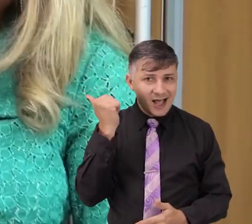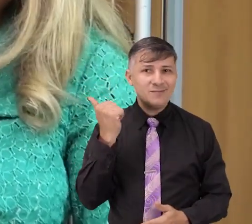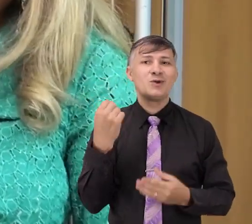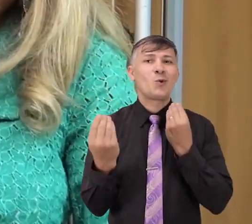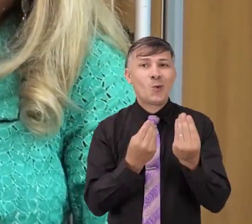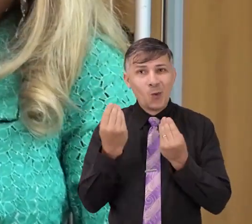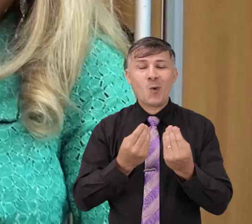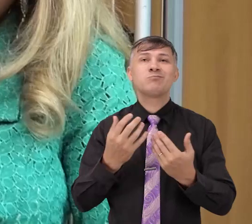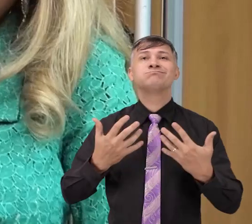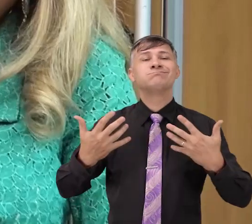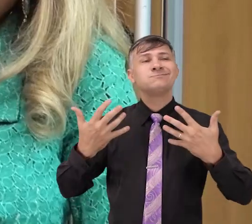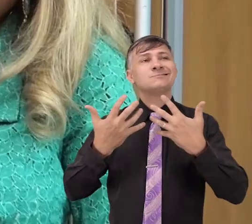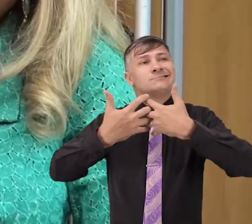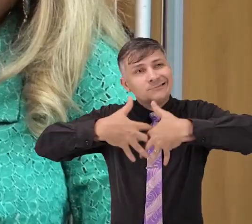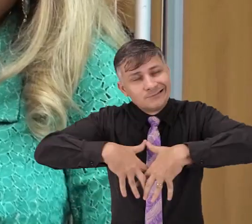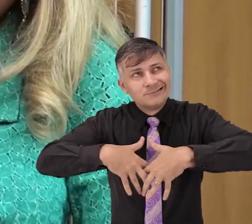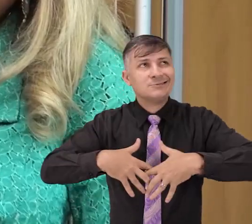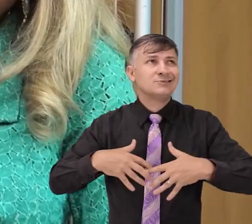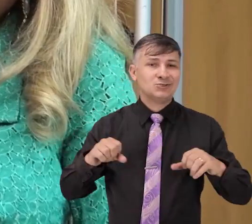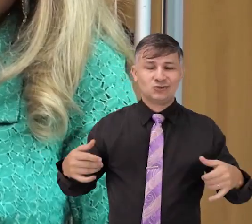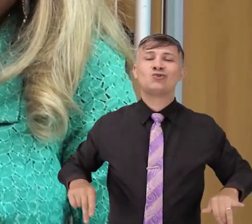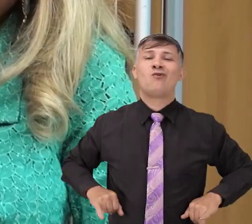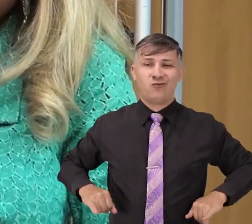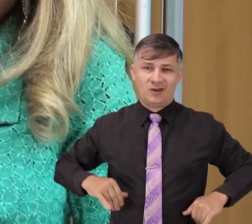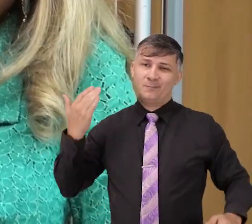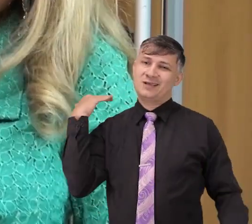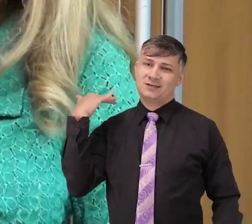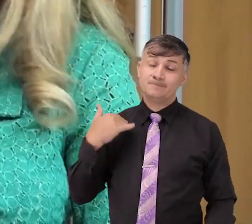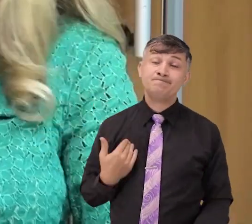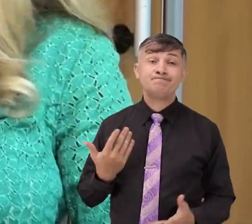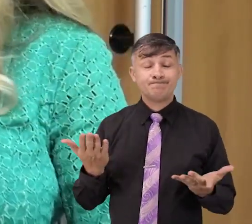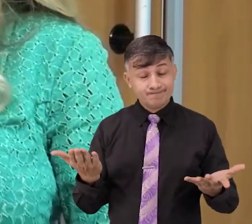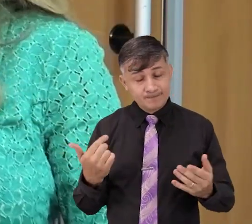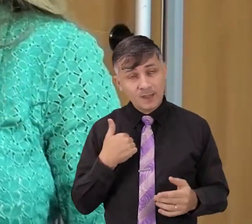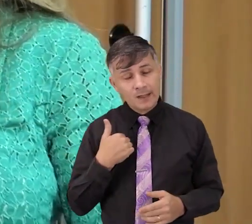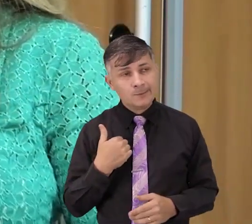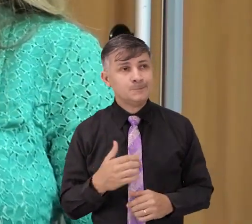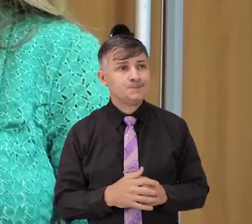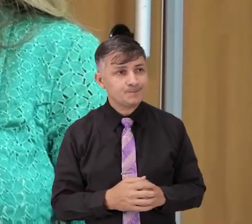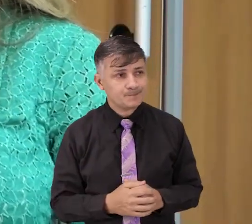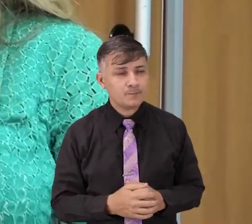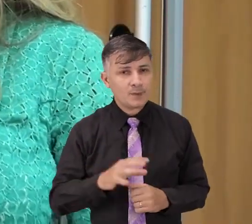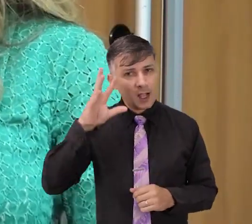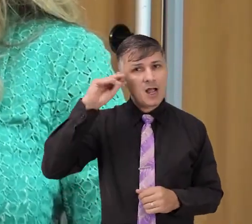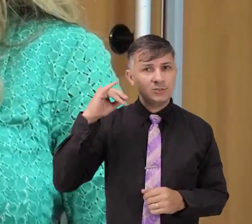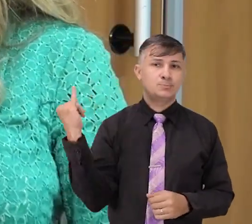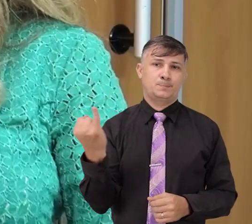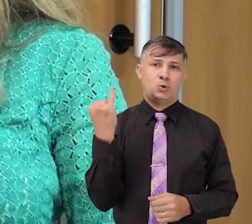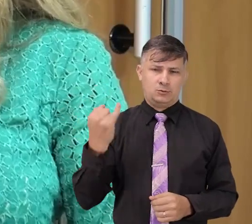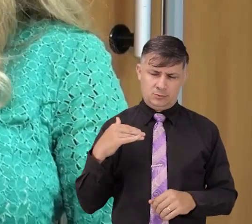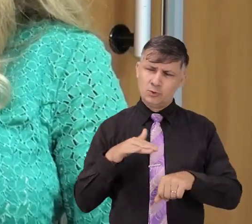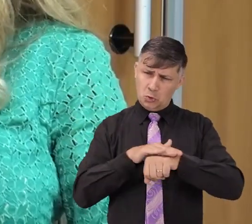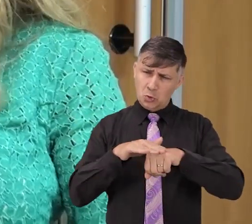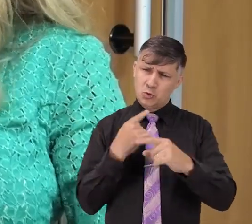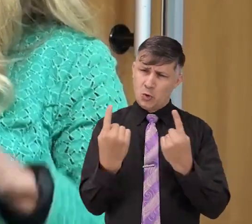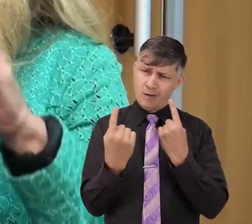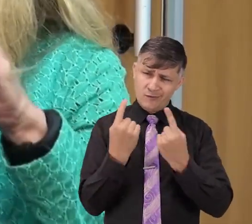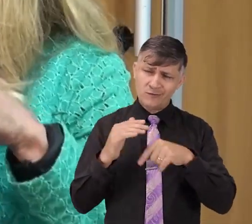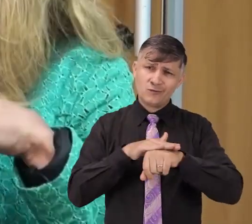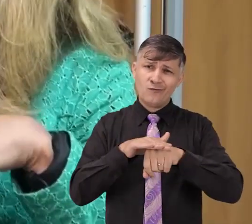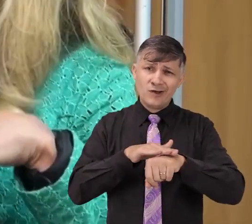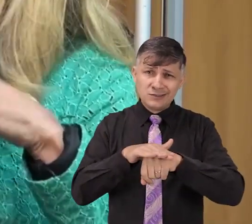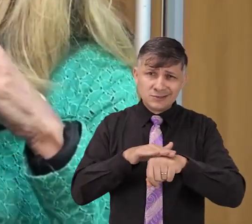aí, Cristina, eu acho que é fundamental, e nós estamos conversando isso no início, que eu te perguntei, assim,